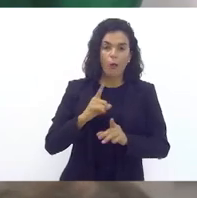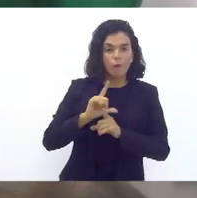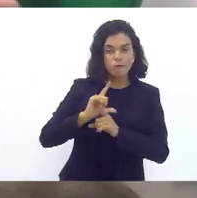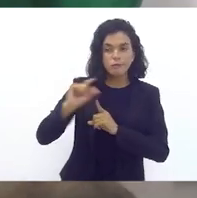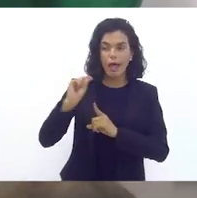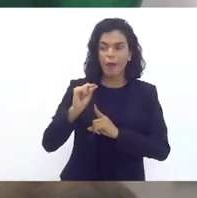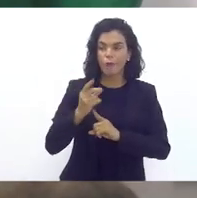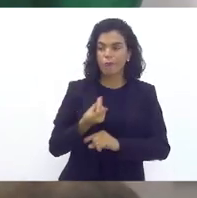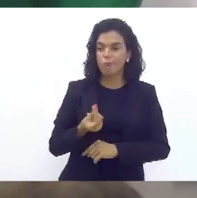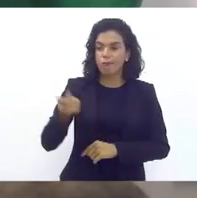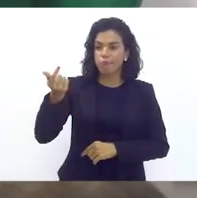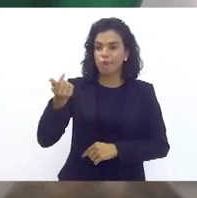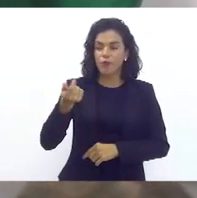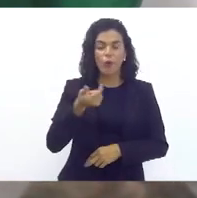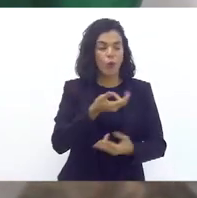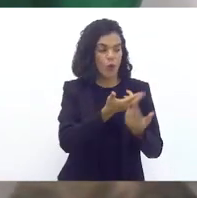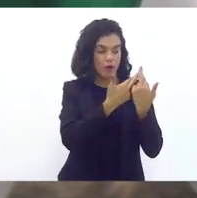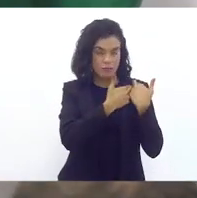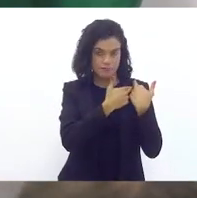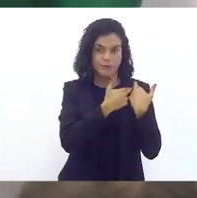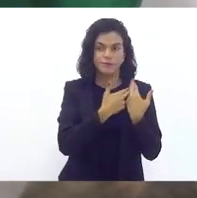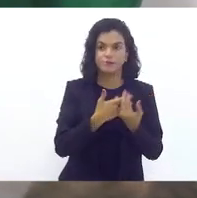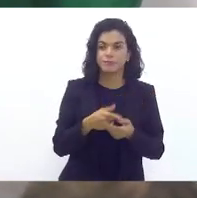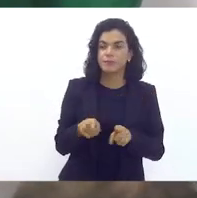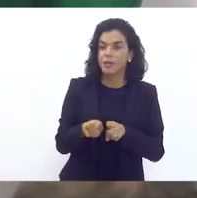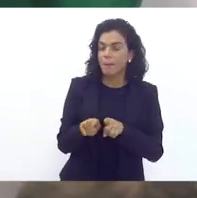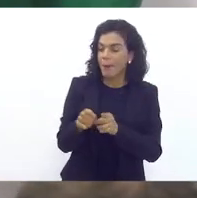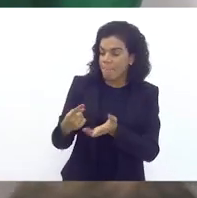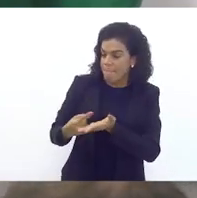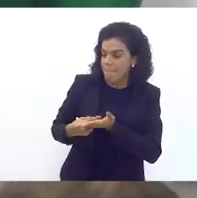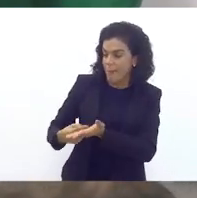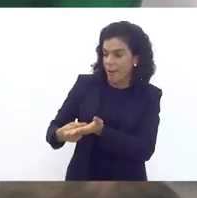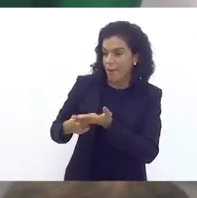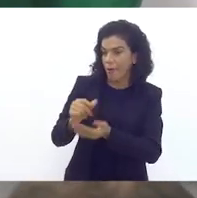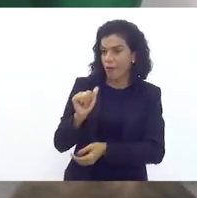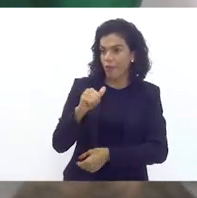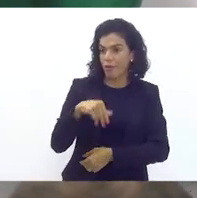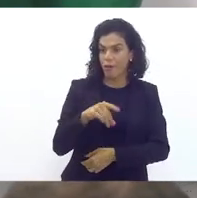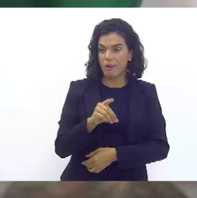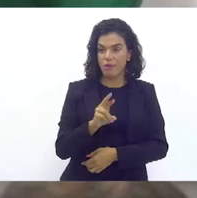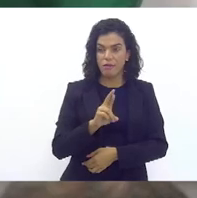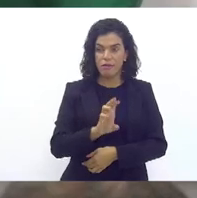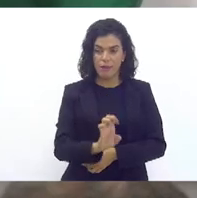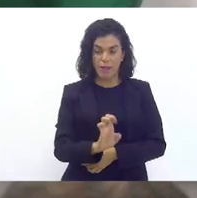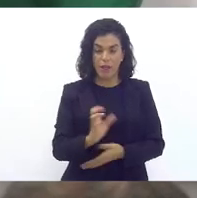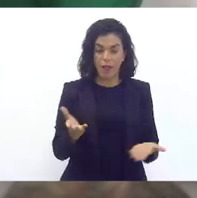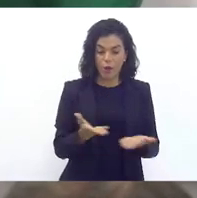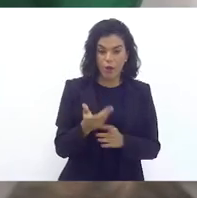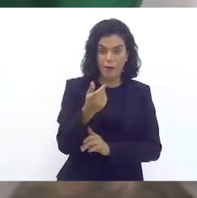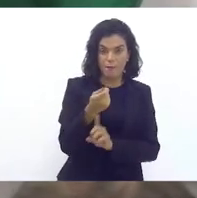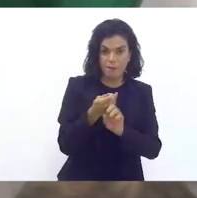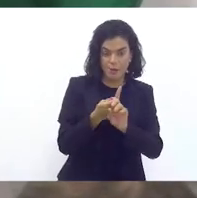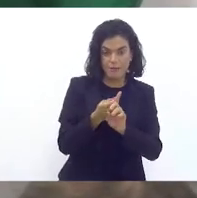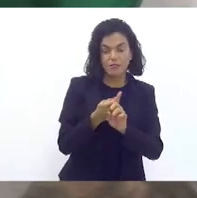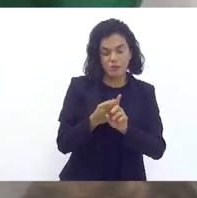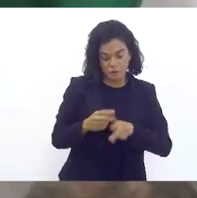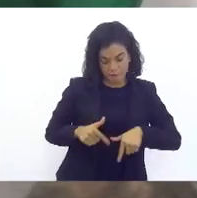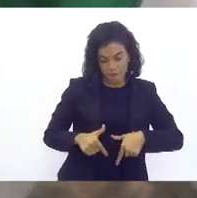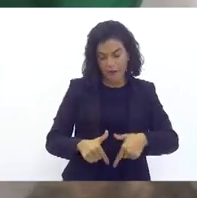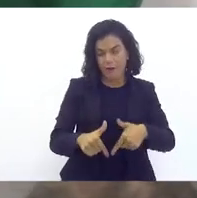e faço esse ajuste com o André Ferraz, se puder ser assim, que ainda esse mês nós